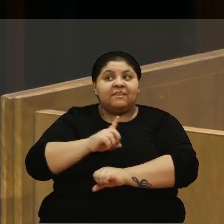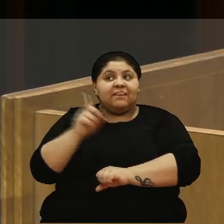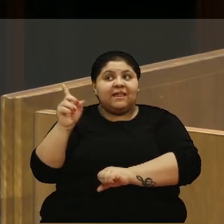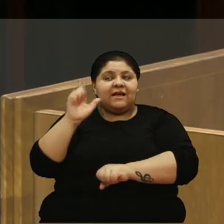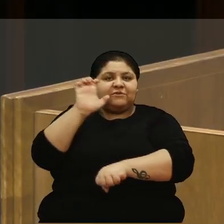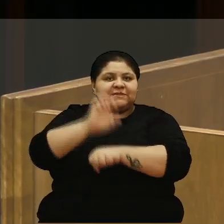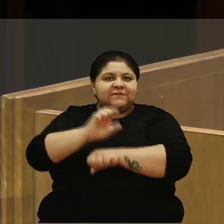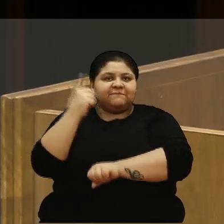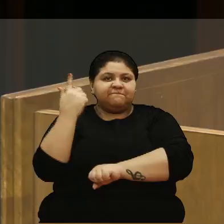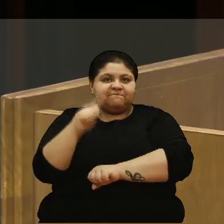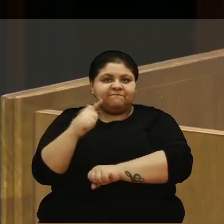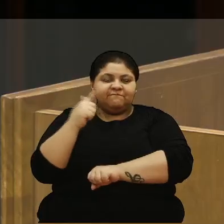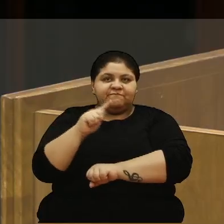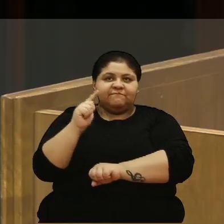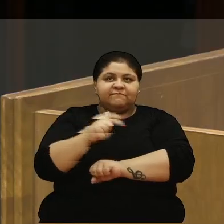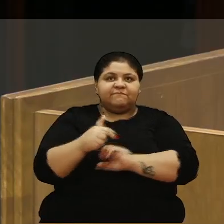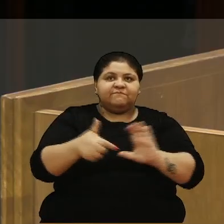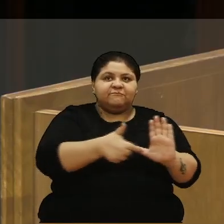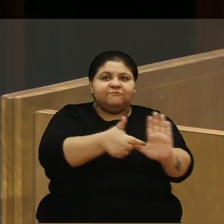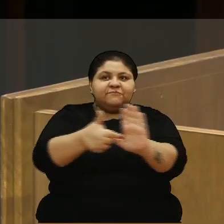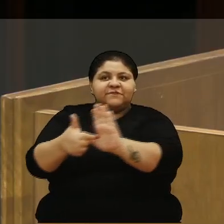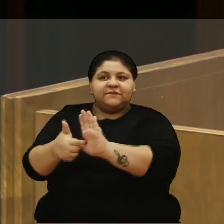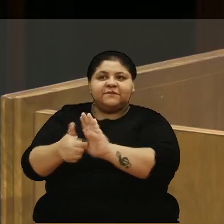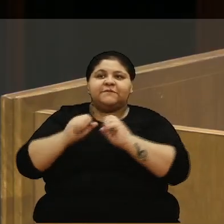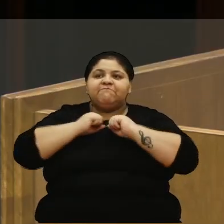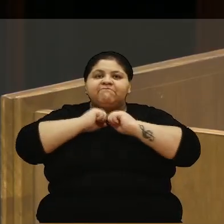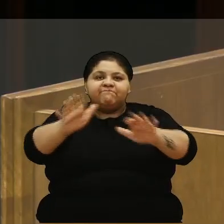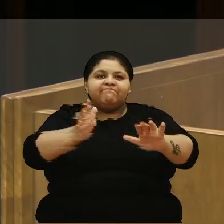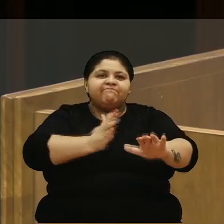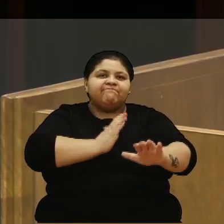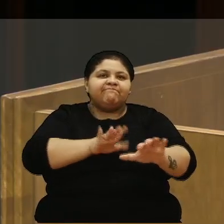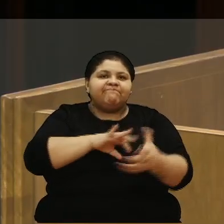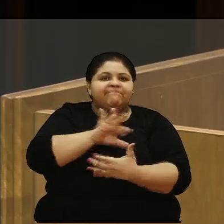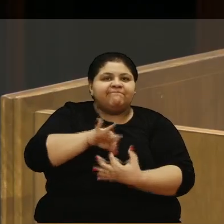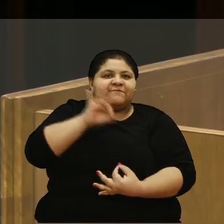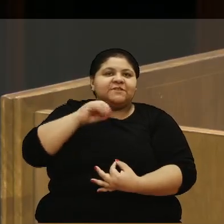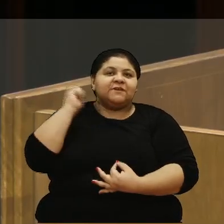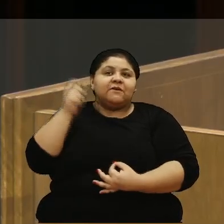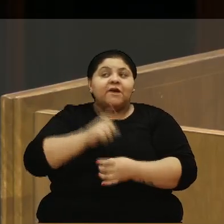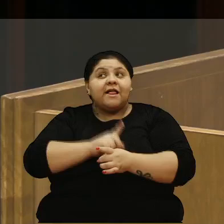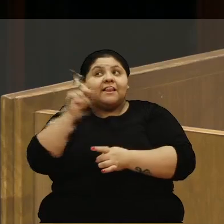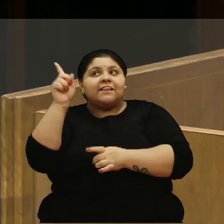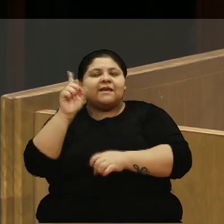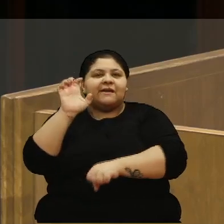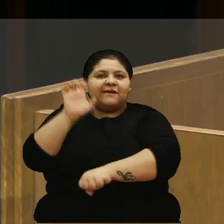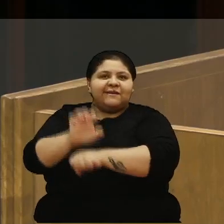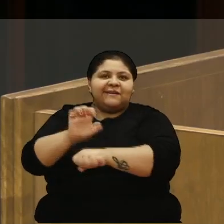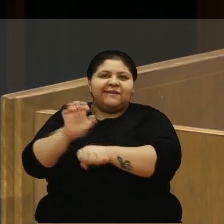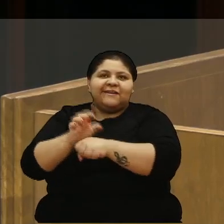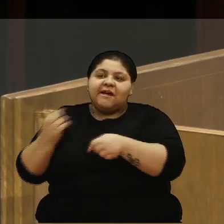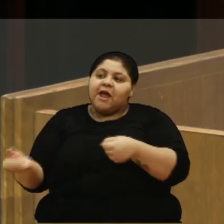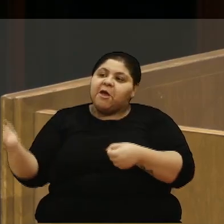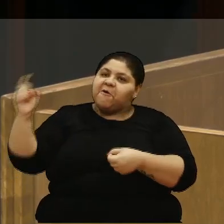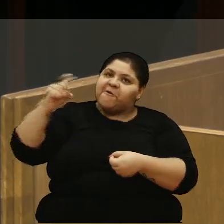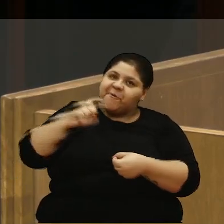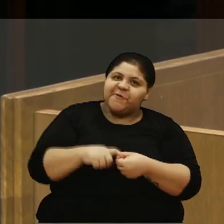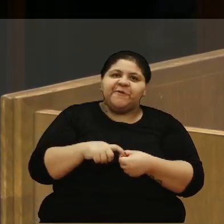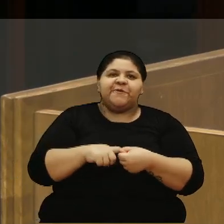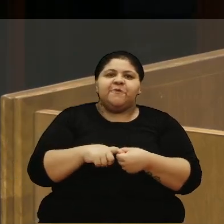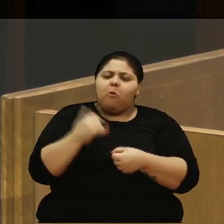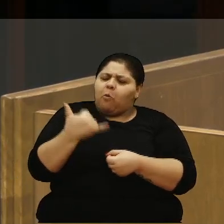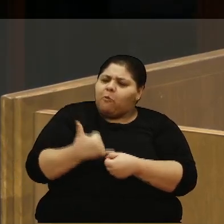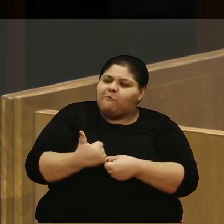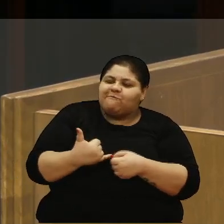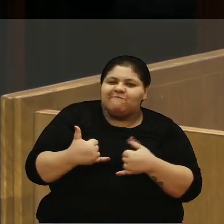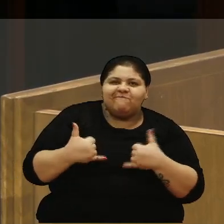Goiás. Levamos nosso coração e nossa alma gaúcha até lá. E voltamos com muito, mas muito